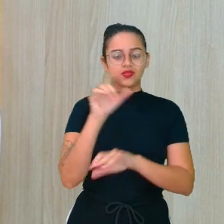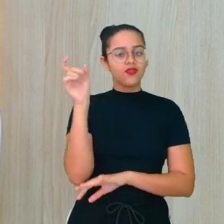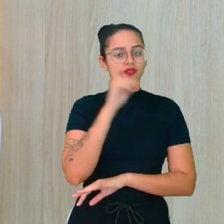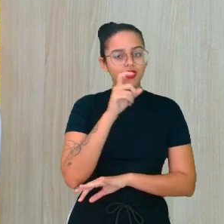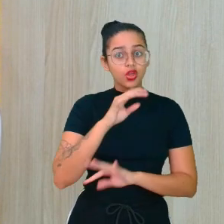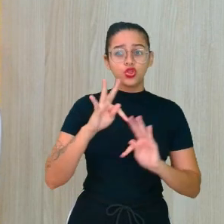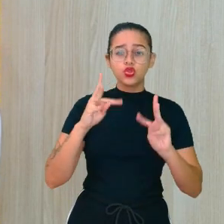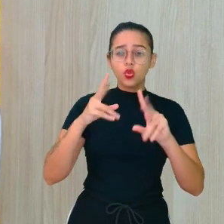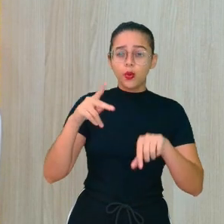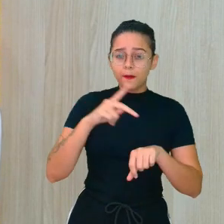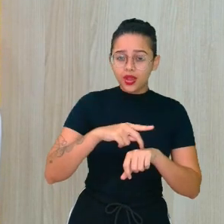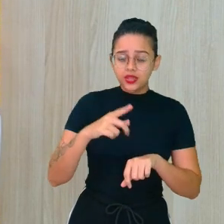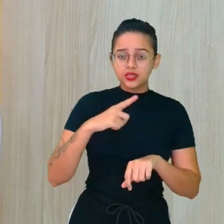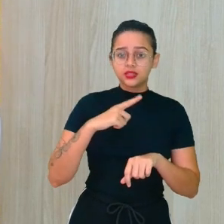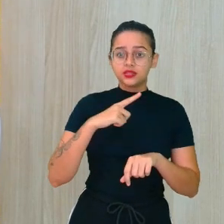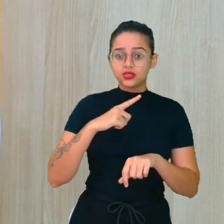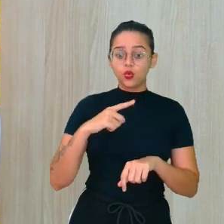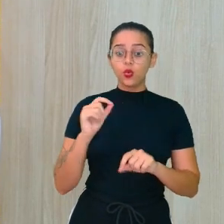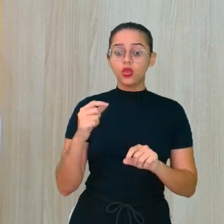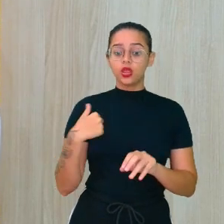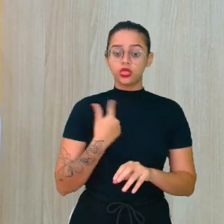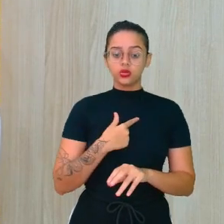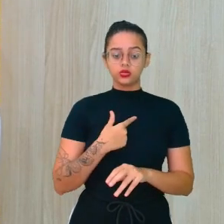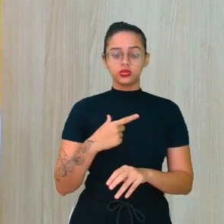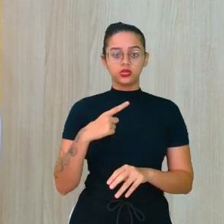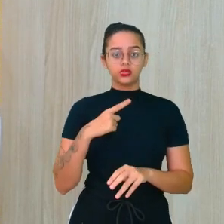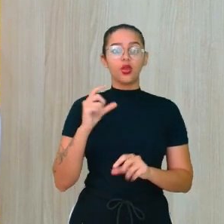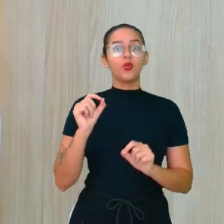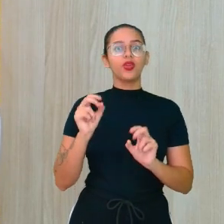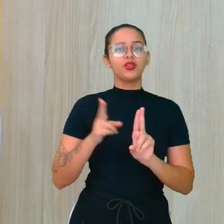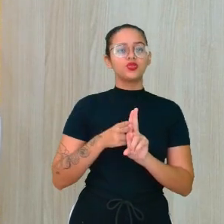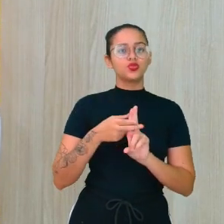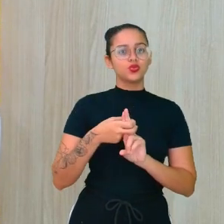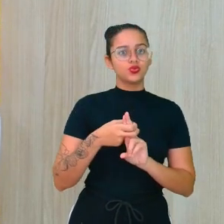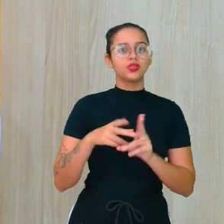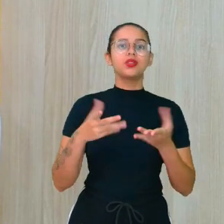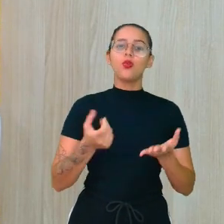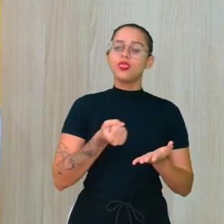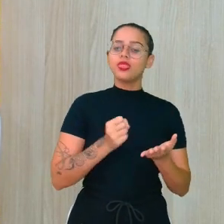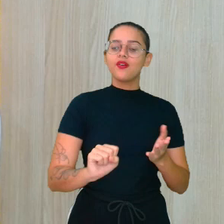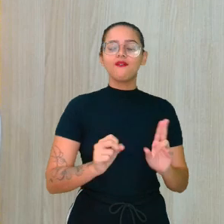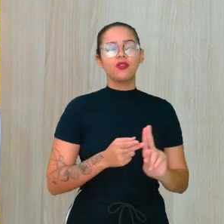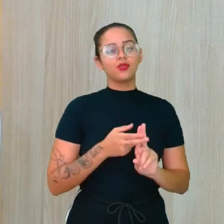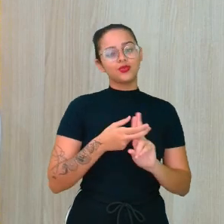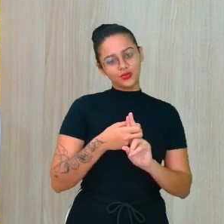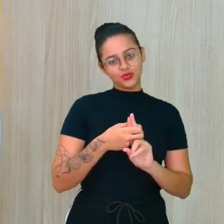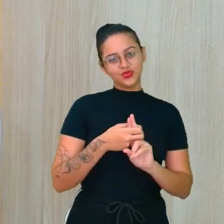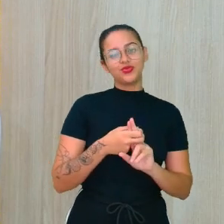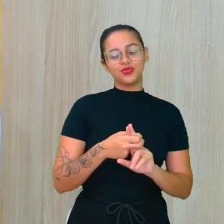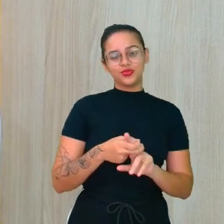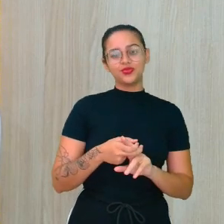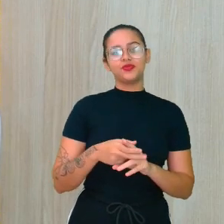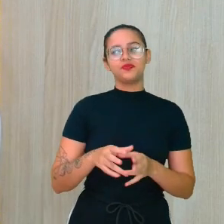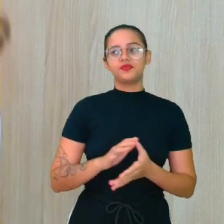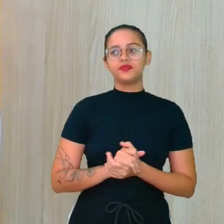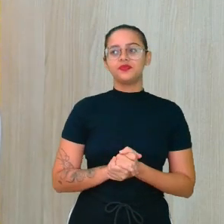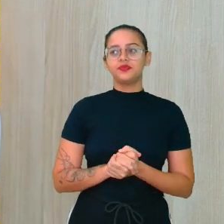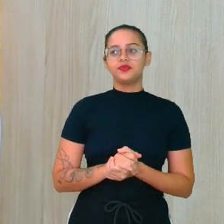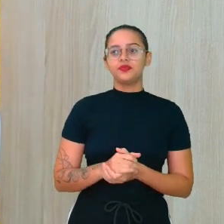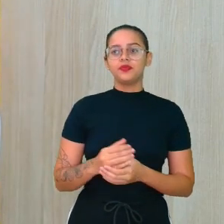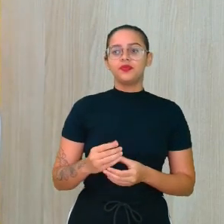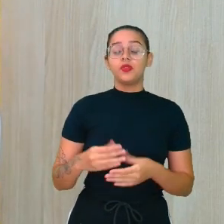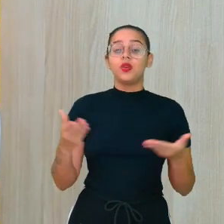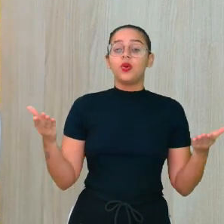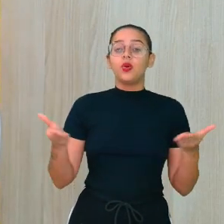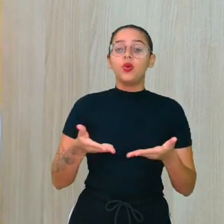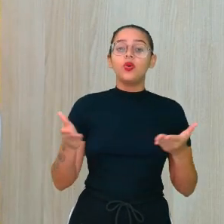os países que têm o que nós temos, que é um sistema único de saúde. Então, defenda o SUS, fortaleça o SUS.